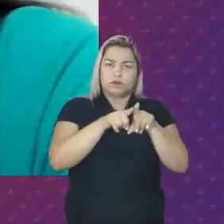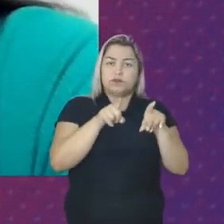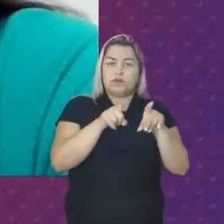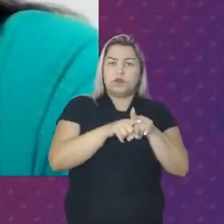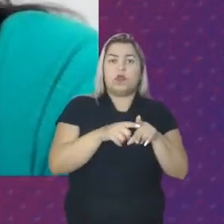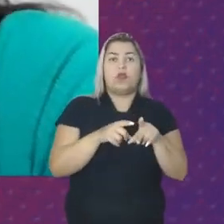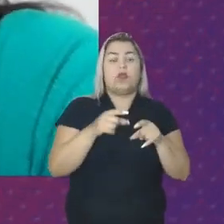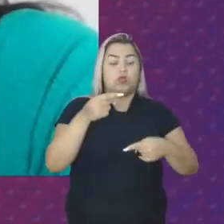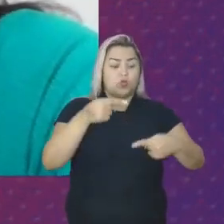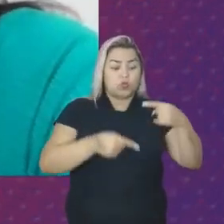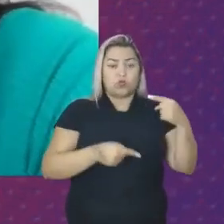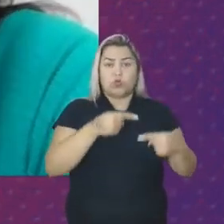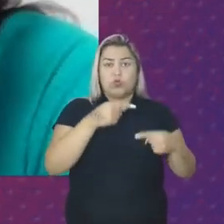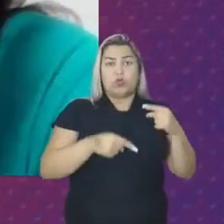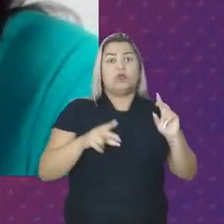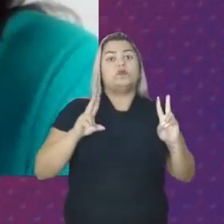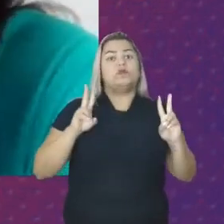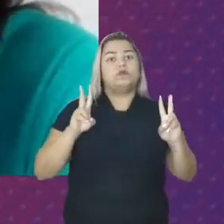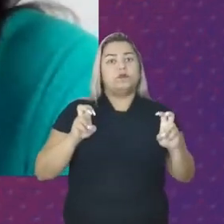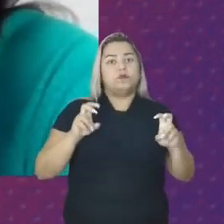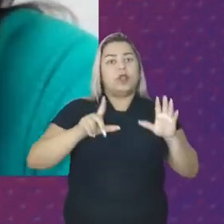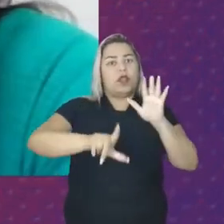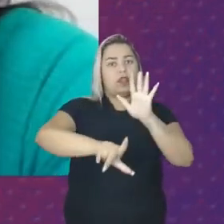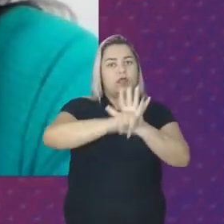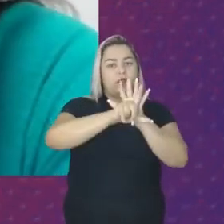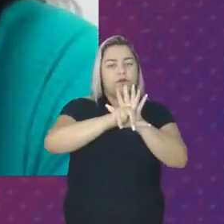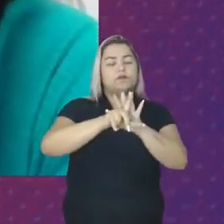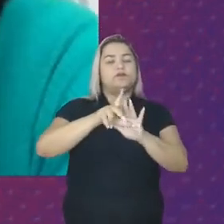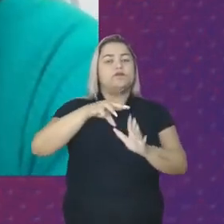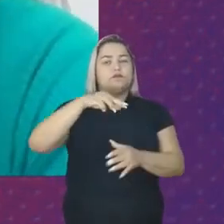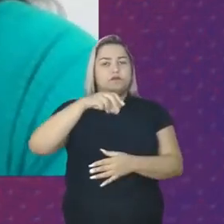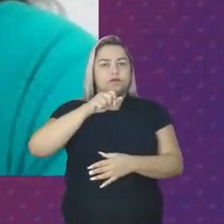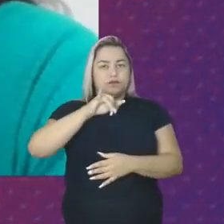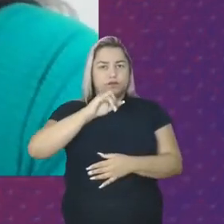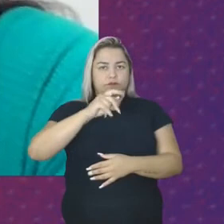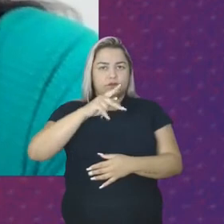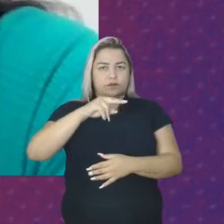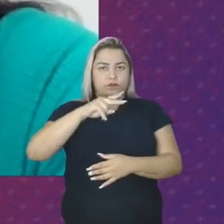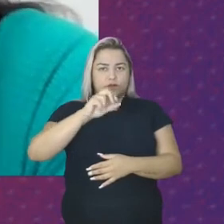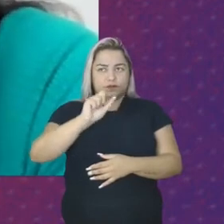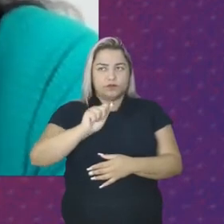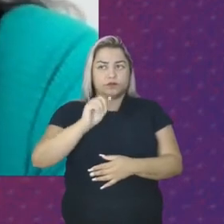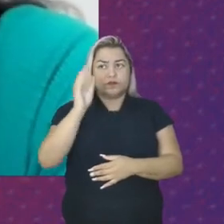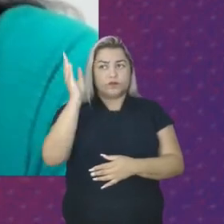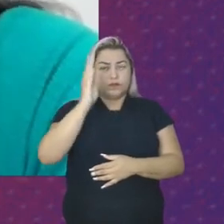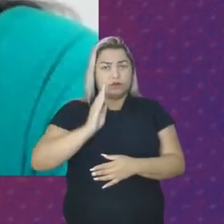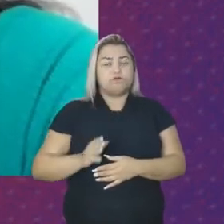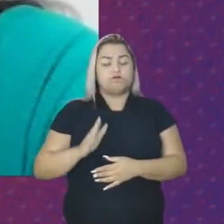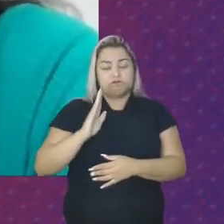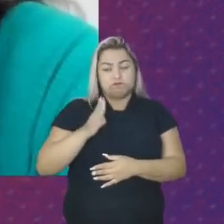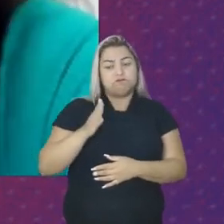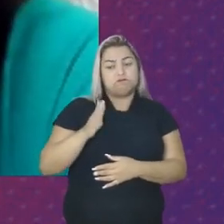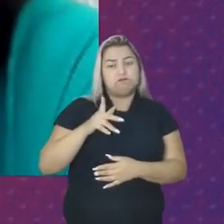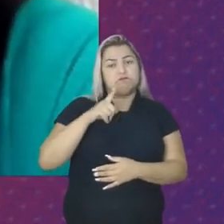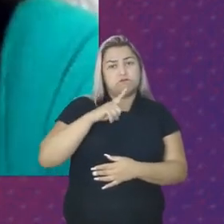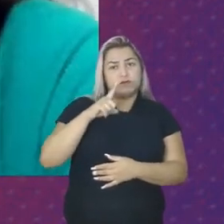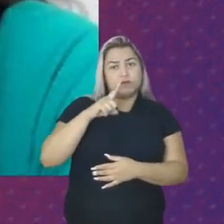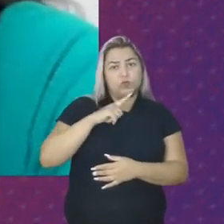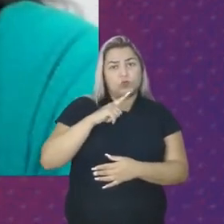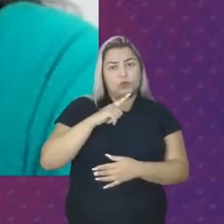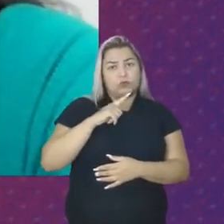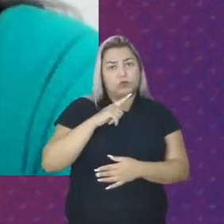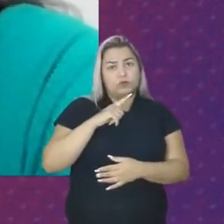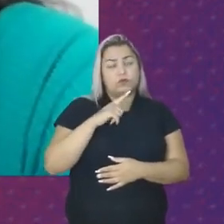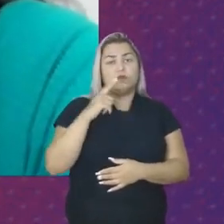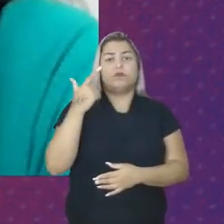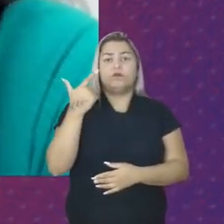à época a discussão sobre a Lei Maria da Penha, né? O Brasil já tinha sido condenado no caso da Maria da Penha, e aí entre